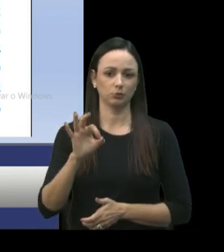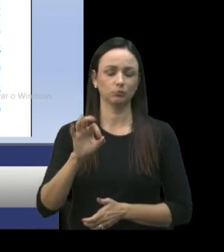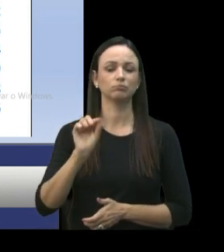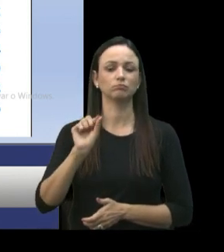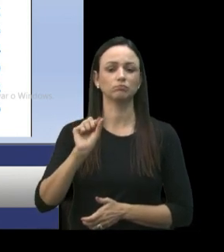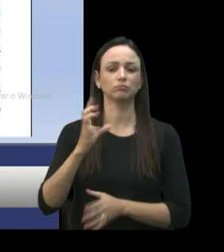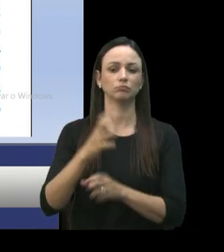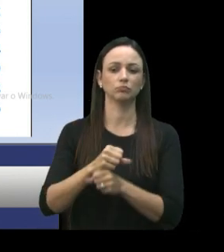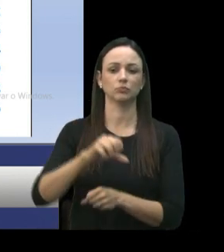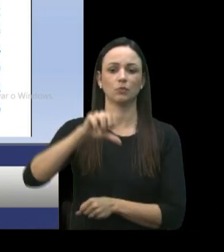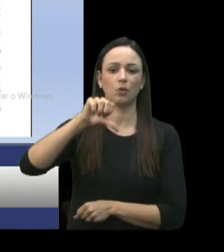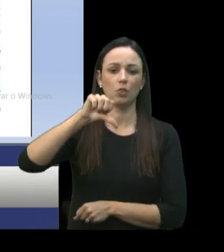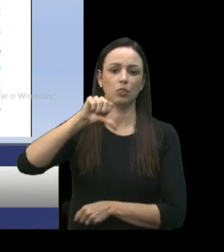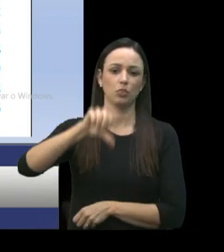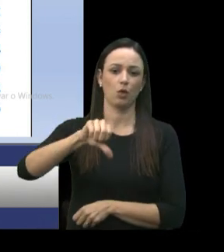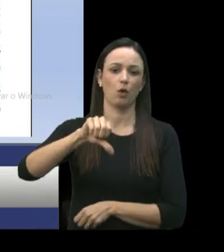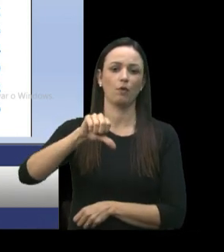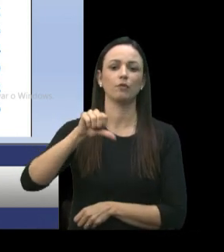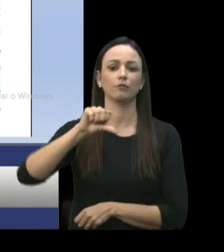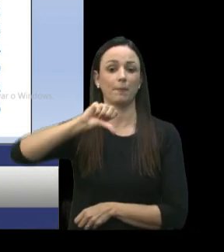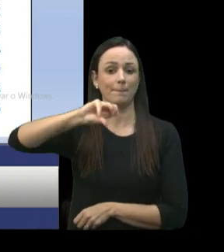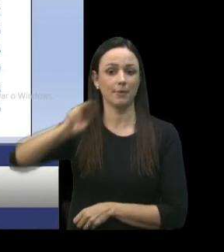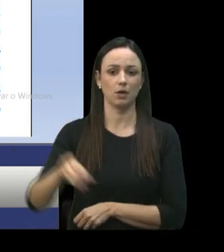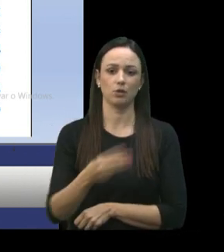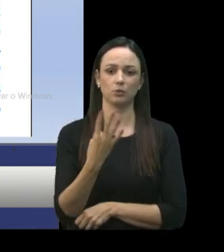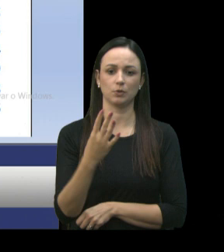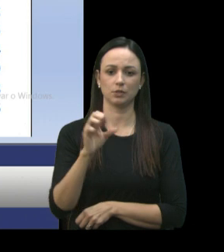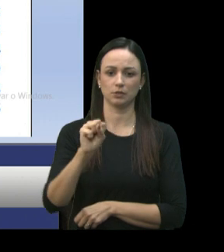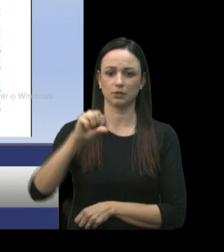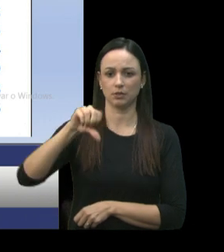1,4% do total, que corresponde a